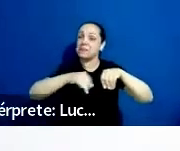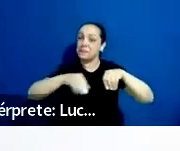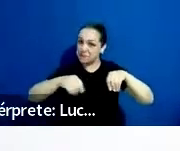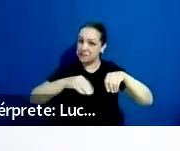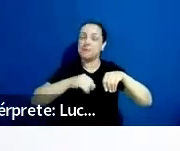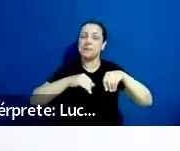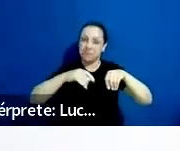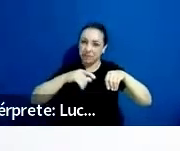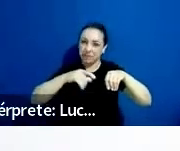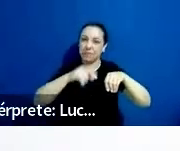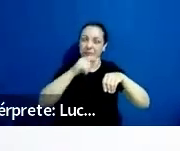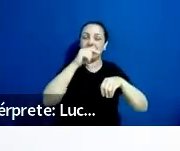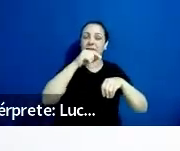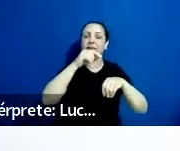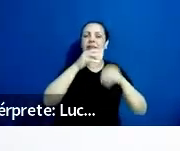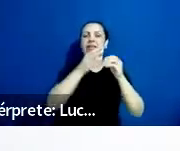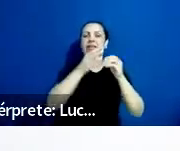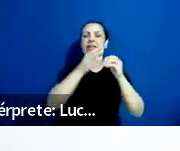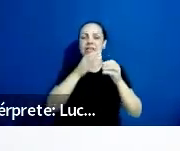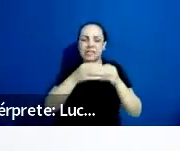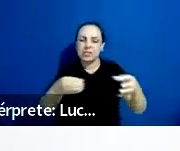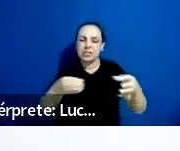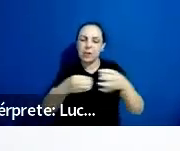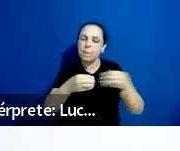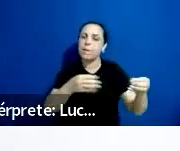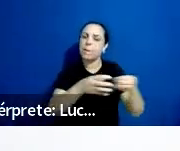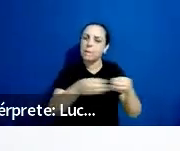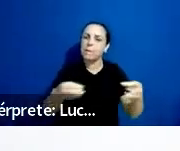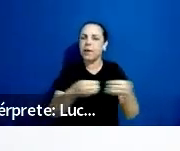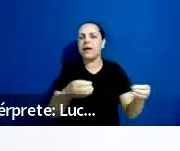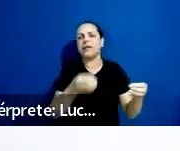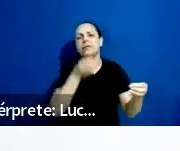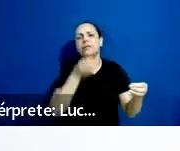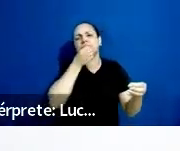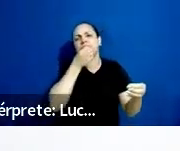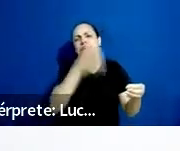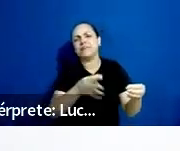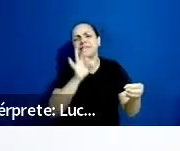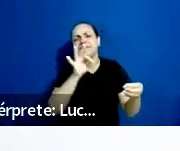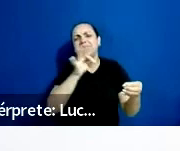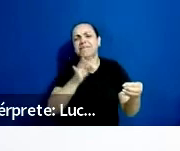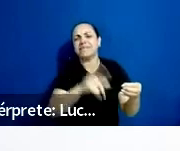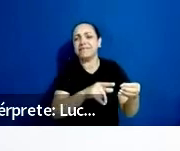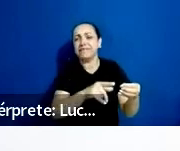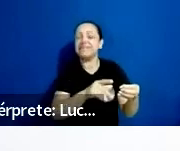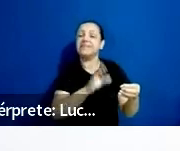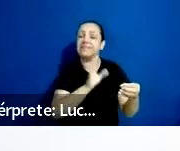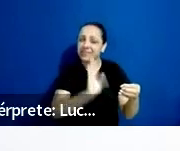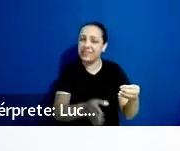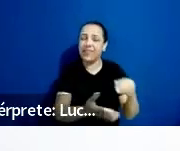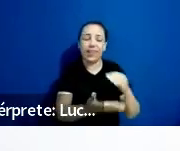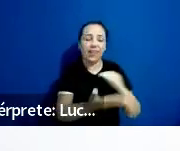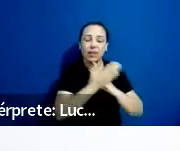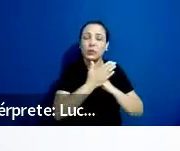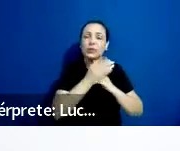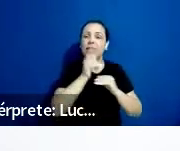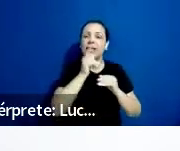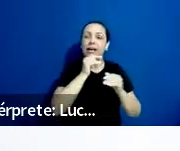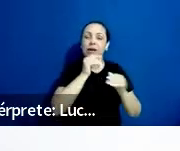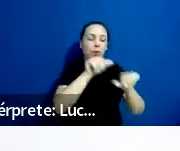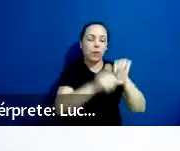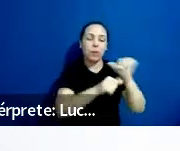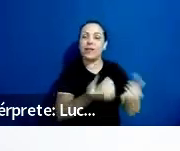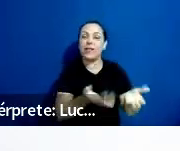muitas enfermidades, inclusive câncer, como o Dr. Otto falou. Então, aqui nós temos um benefício já da nossa água, uma água com